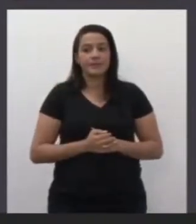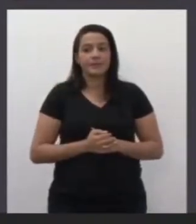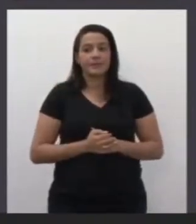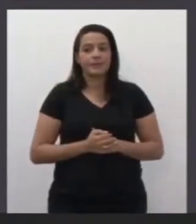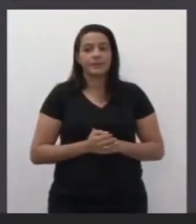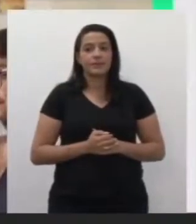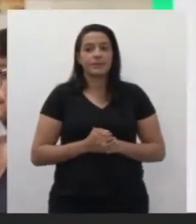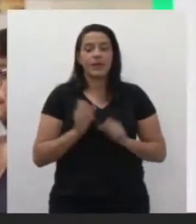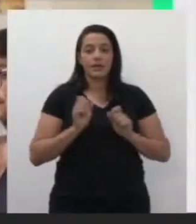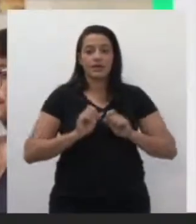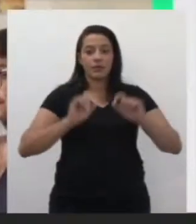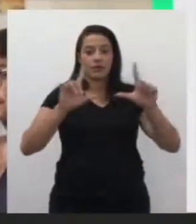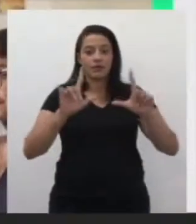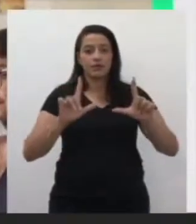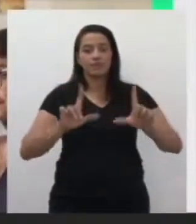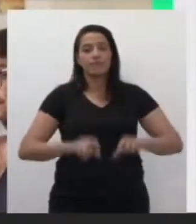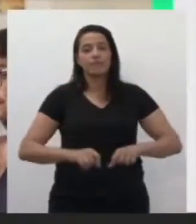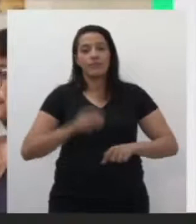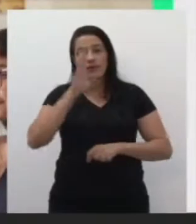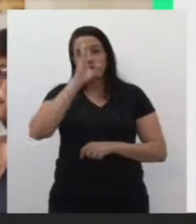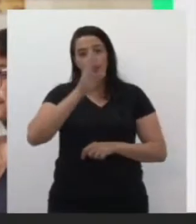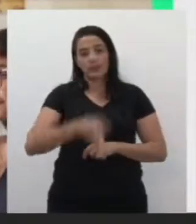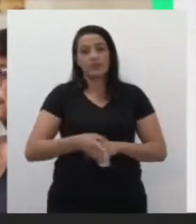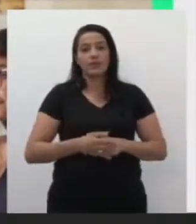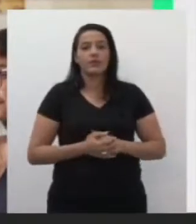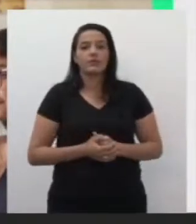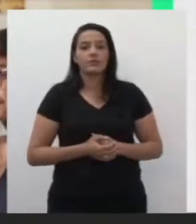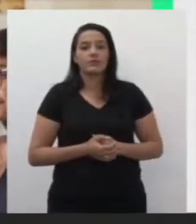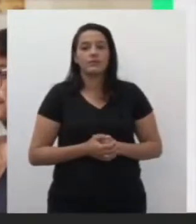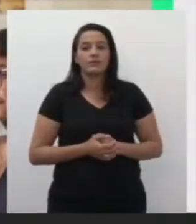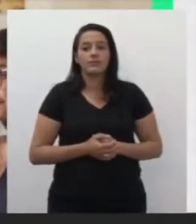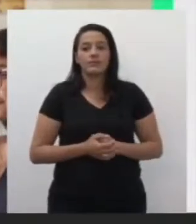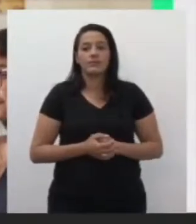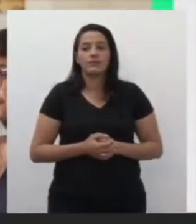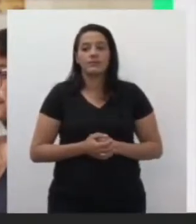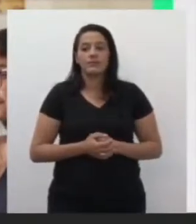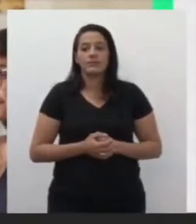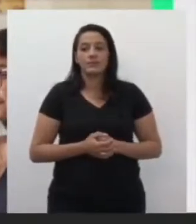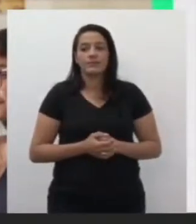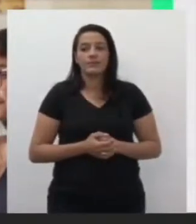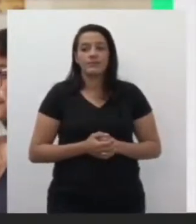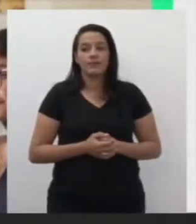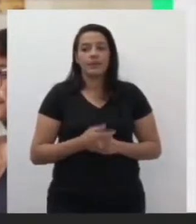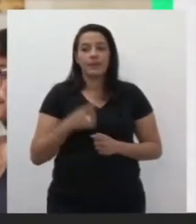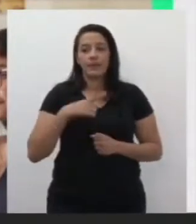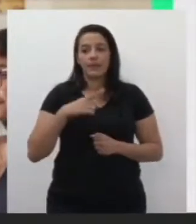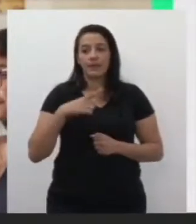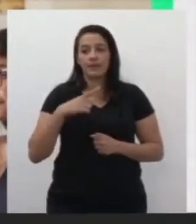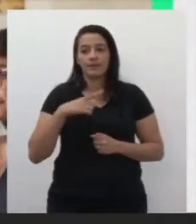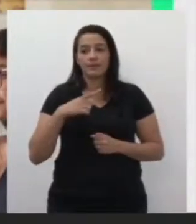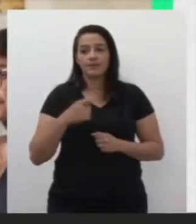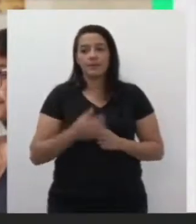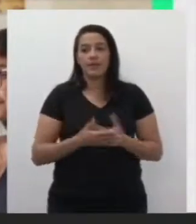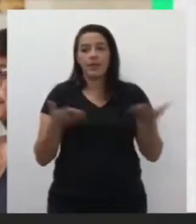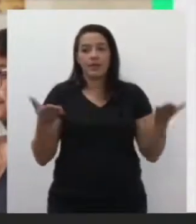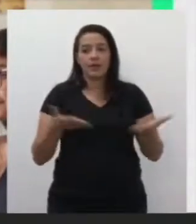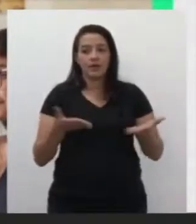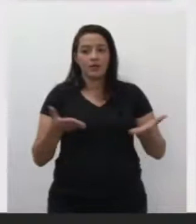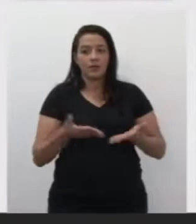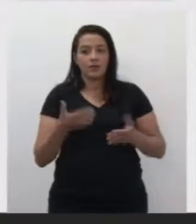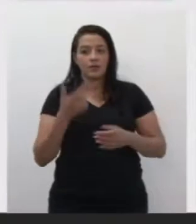Descomplica.com.br/SEDUC-SP, clicou aqui, já entrou na página. Aqui na página, já vem aqui no acessar agora,